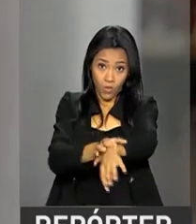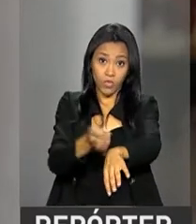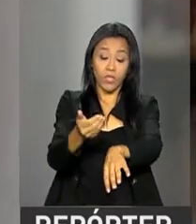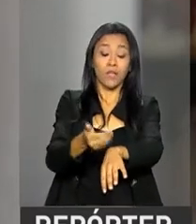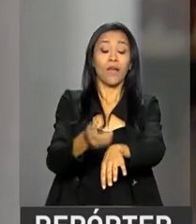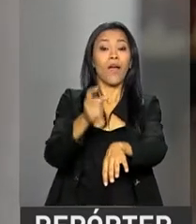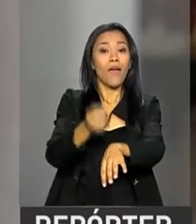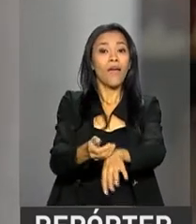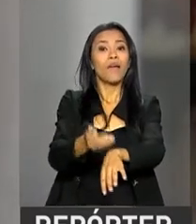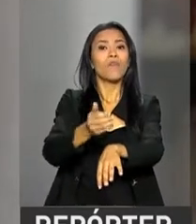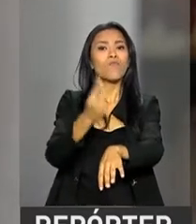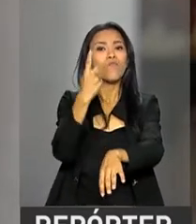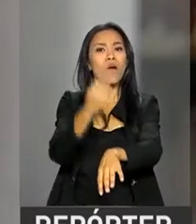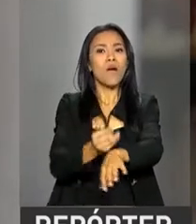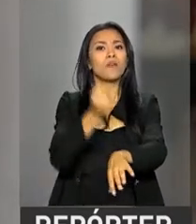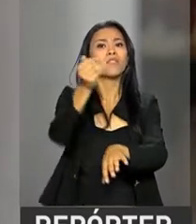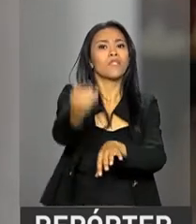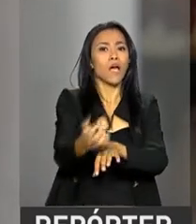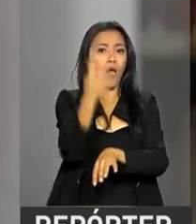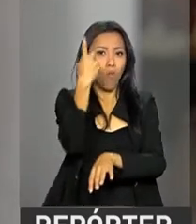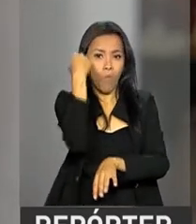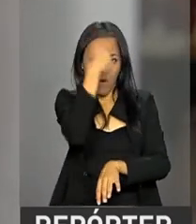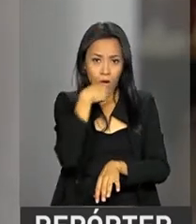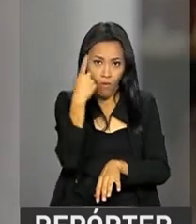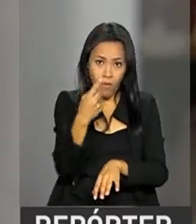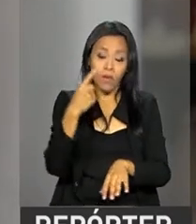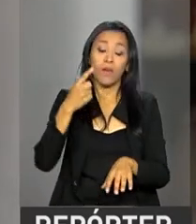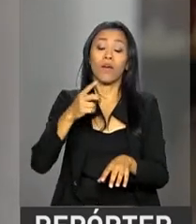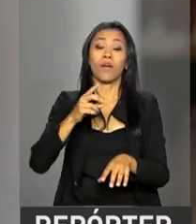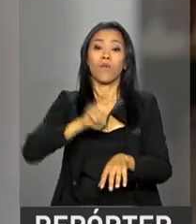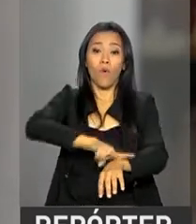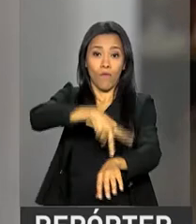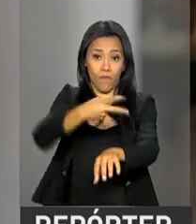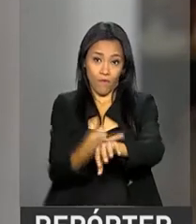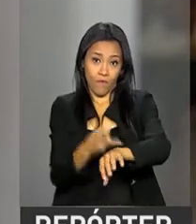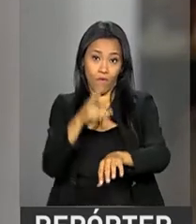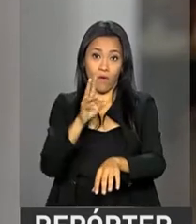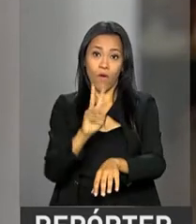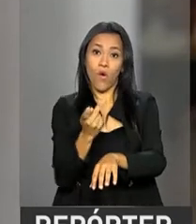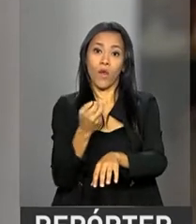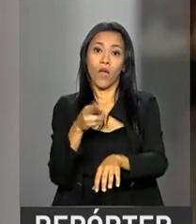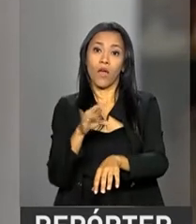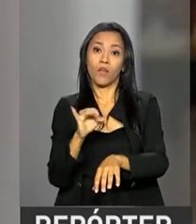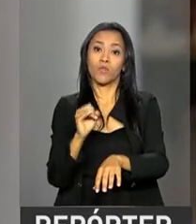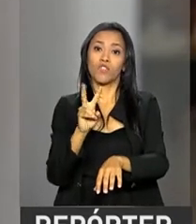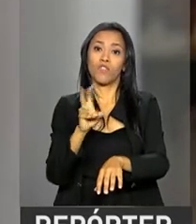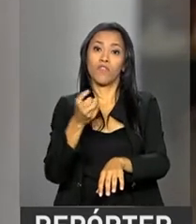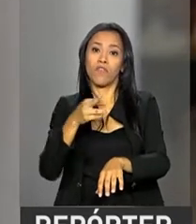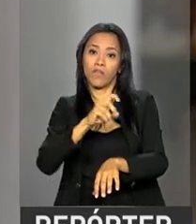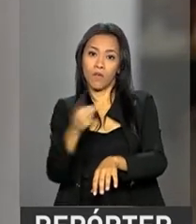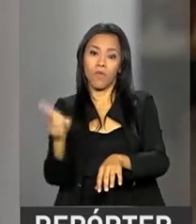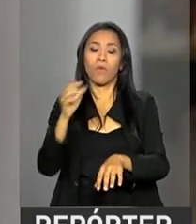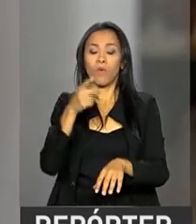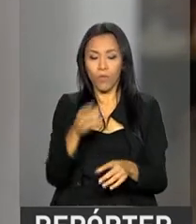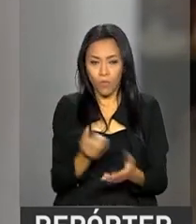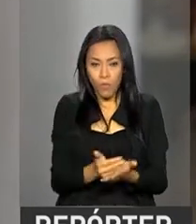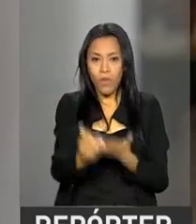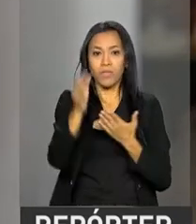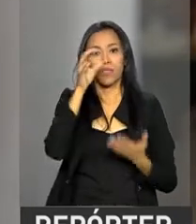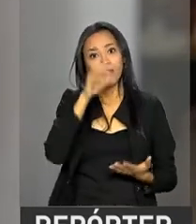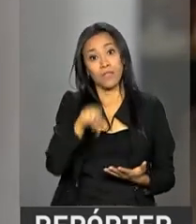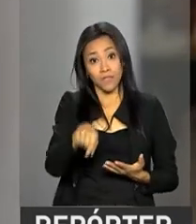em uma hora o horário de verão inicia na madrugada de sábado para domingo e vale para os moradores dos estados